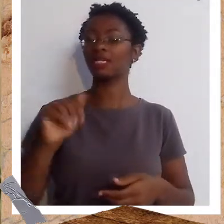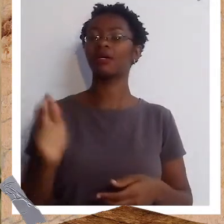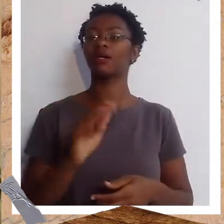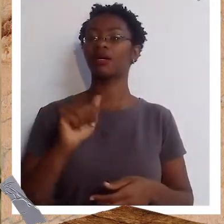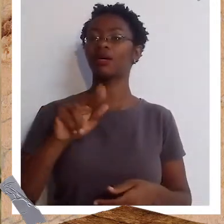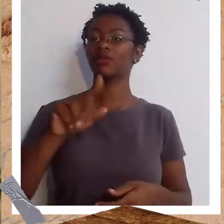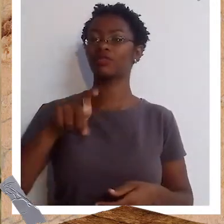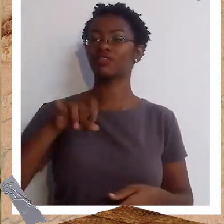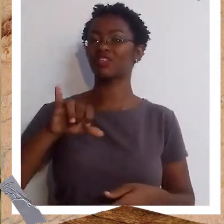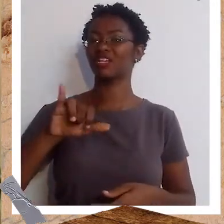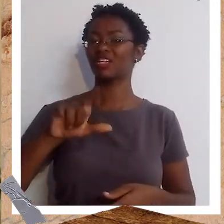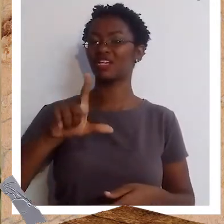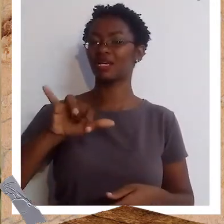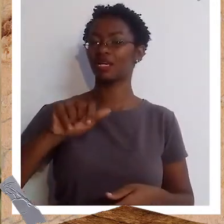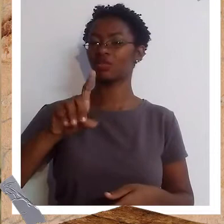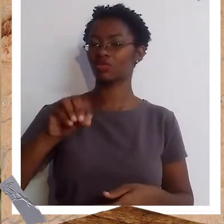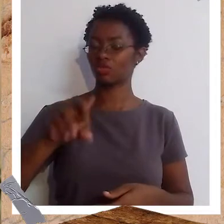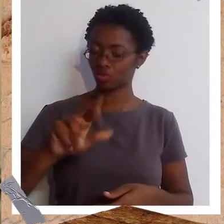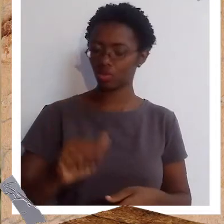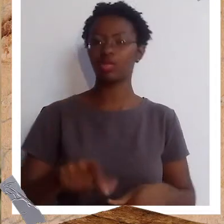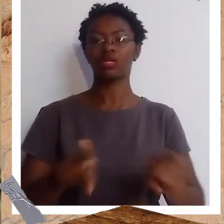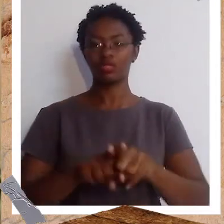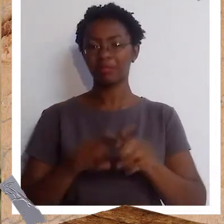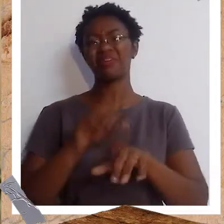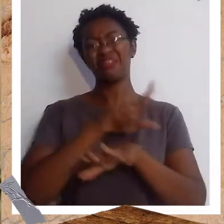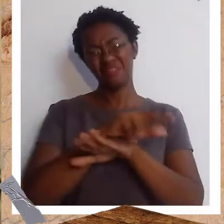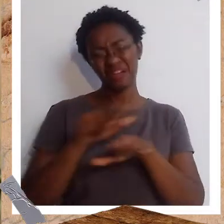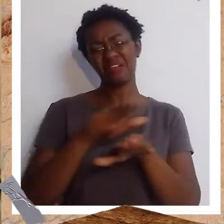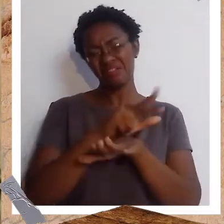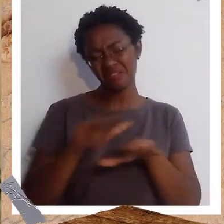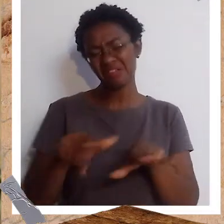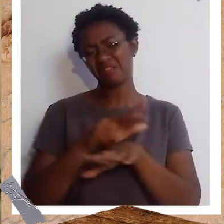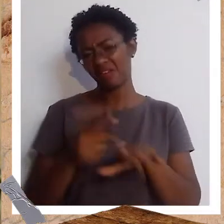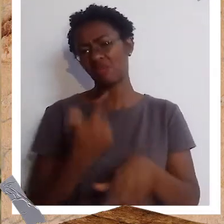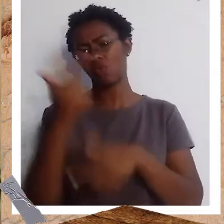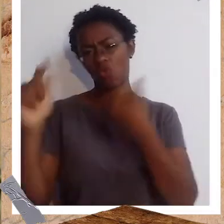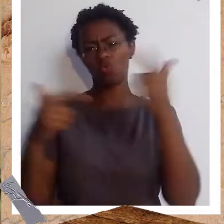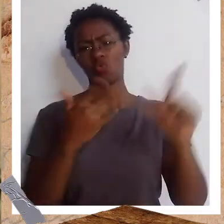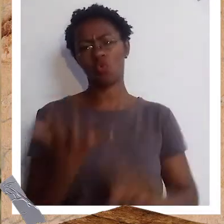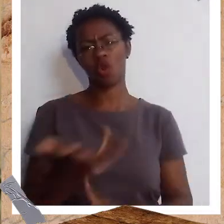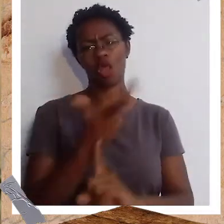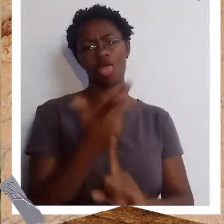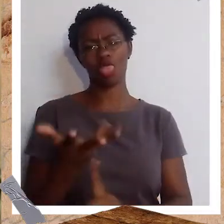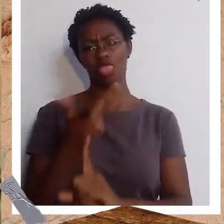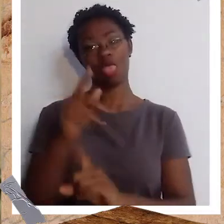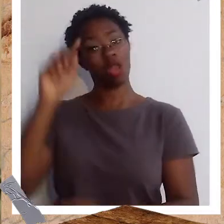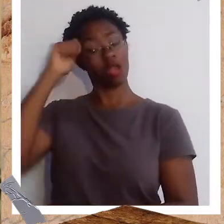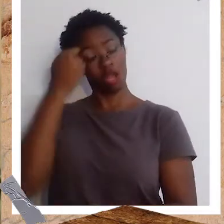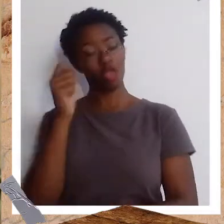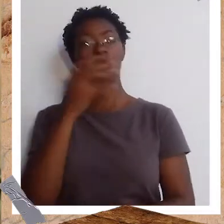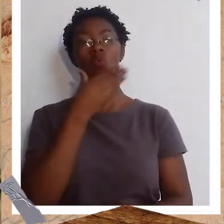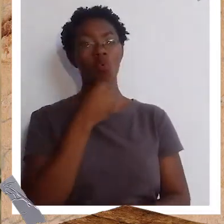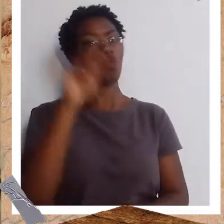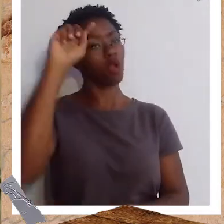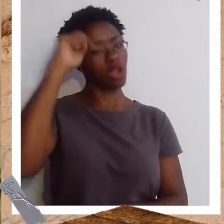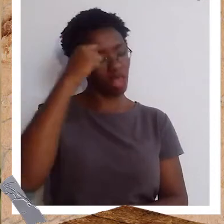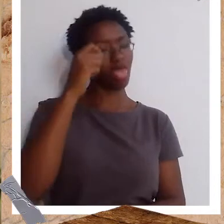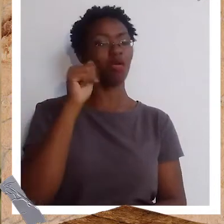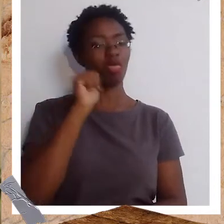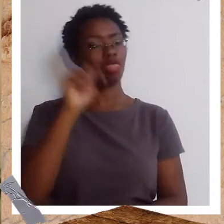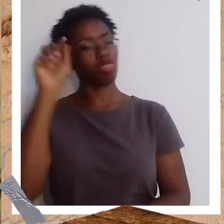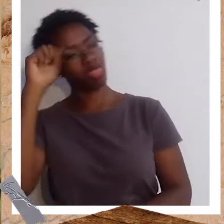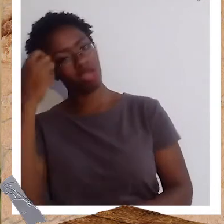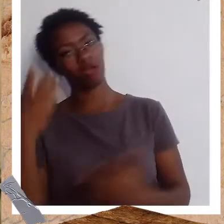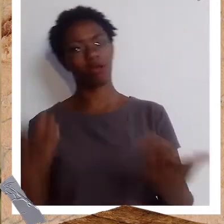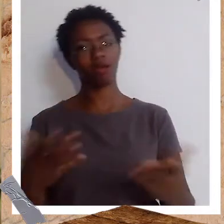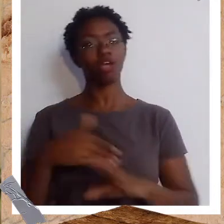podemos falar da Madalena dos Santos Rainbow, uma série de outros e outras artistas negros e negras para quem também o mundo